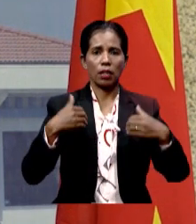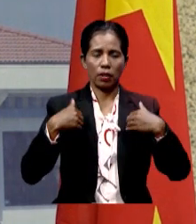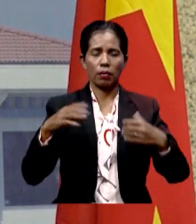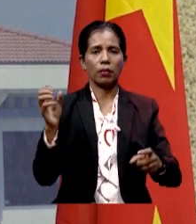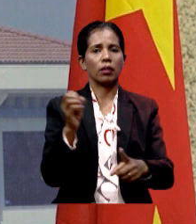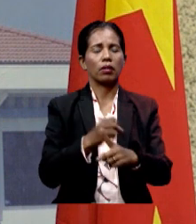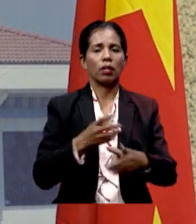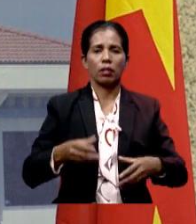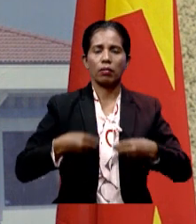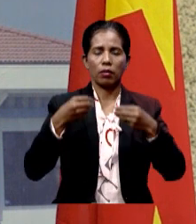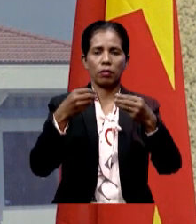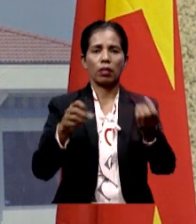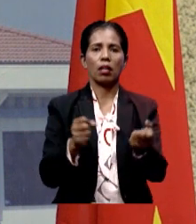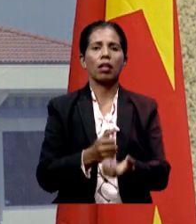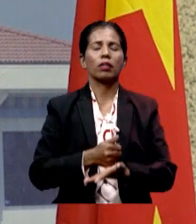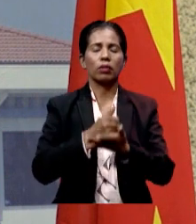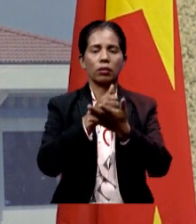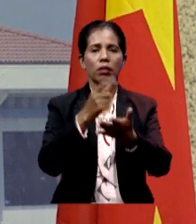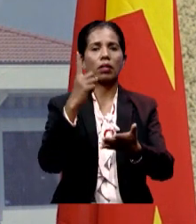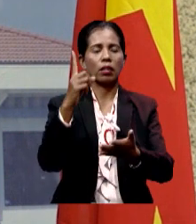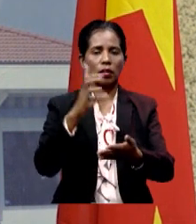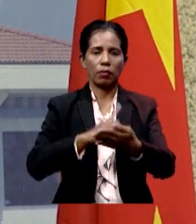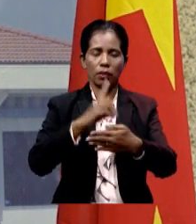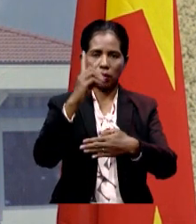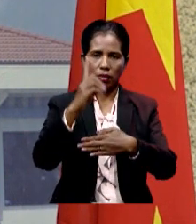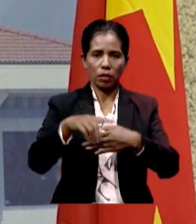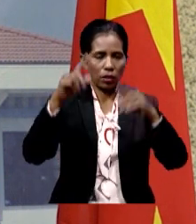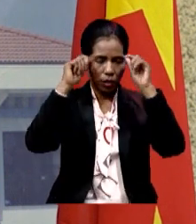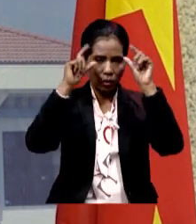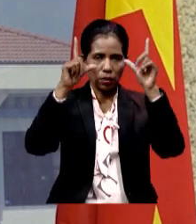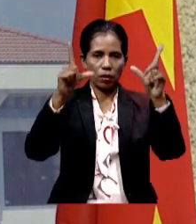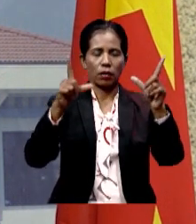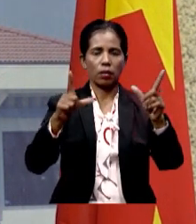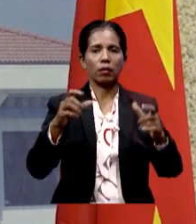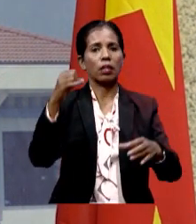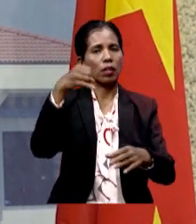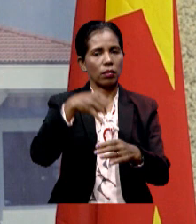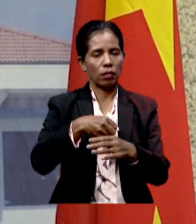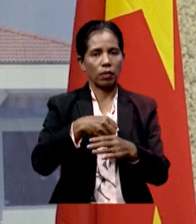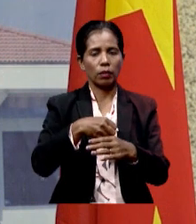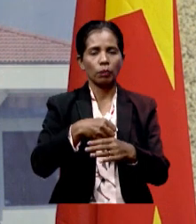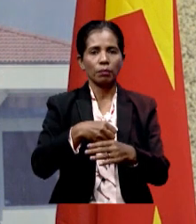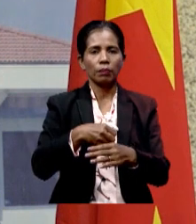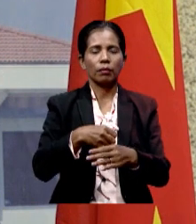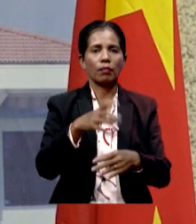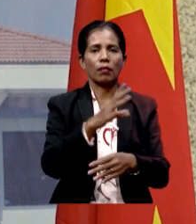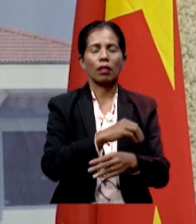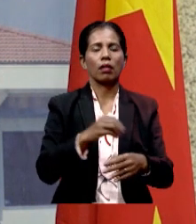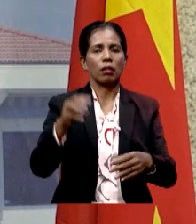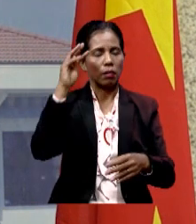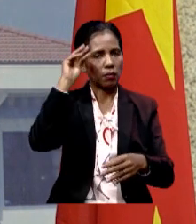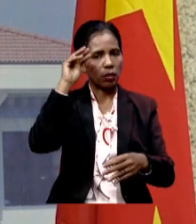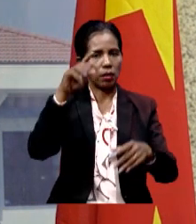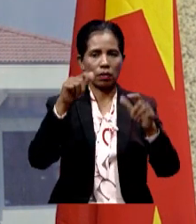bele oferece ajudos ida ba desenvolvimento Timor Leste ninia incluimos o ministério ida